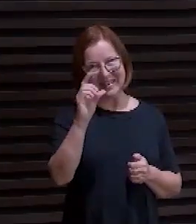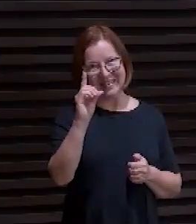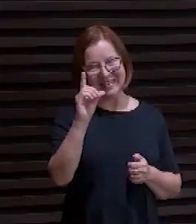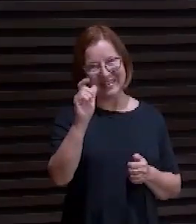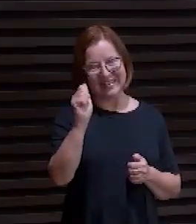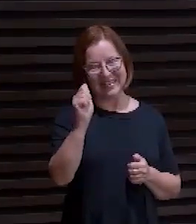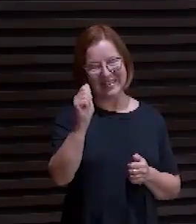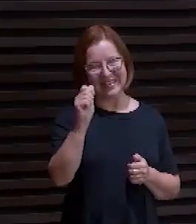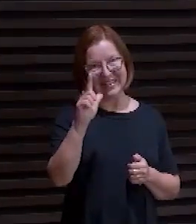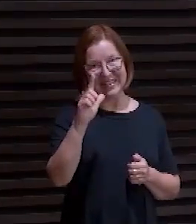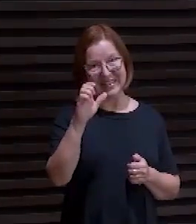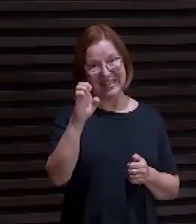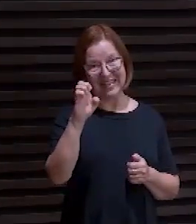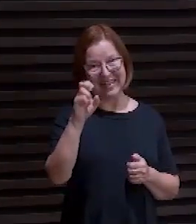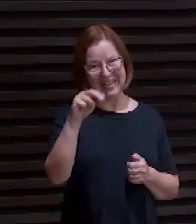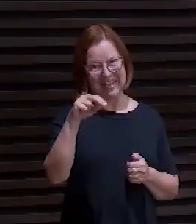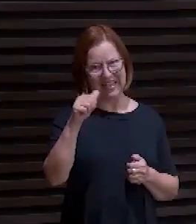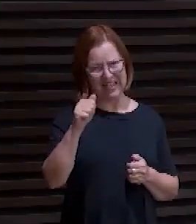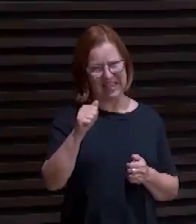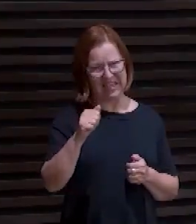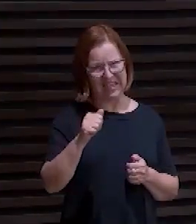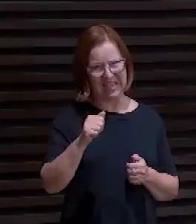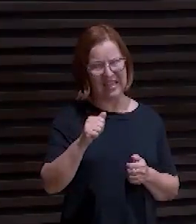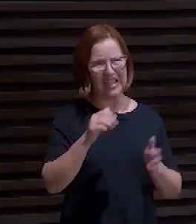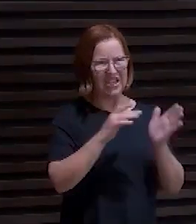tentado pecaminosamente,